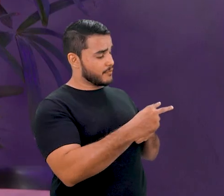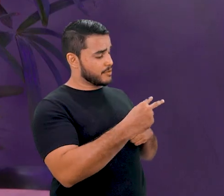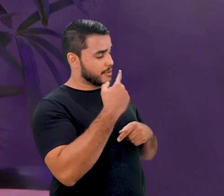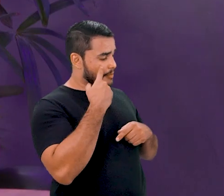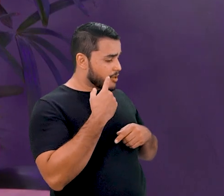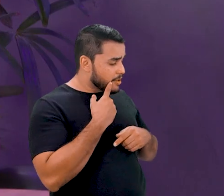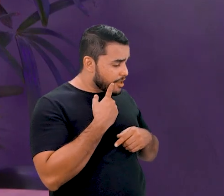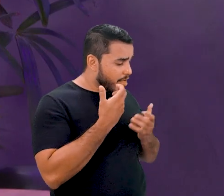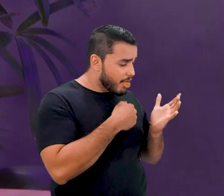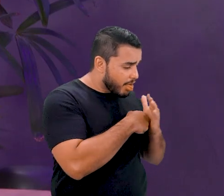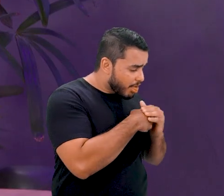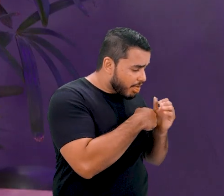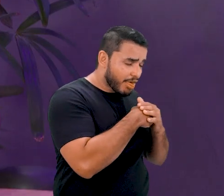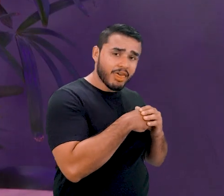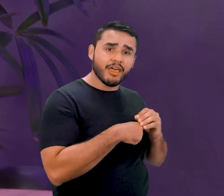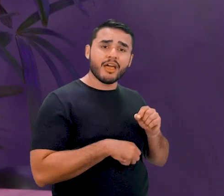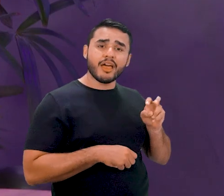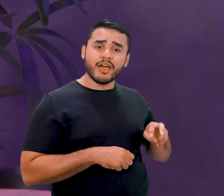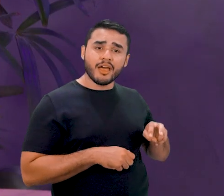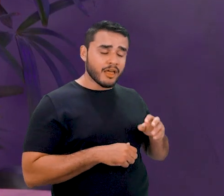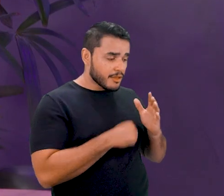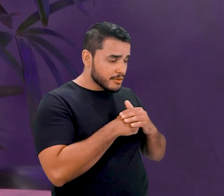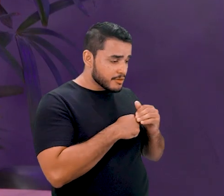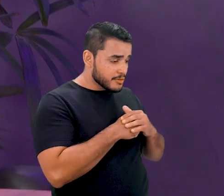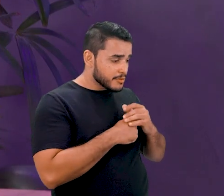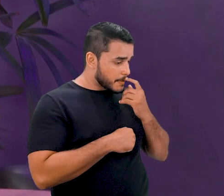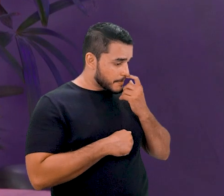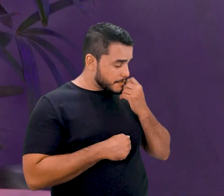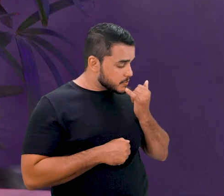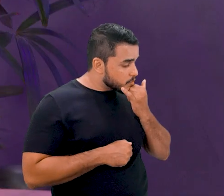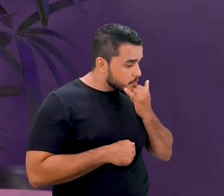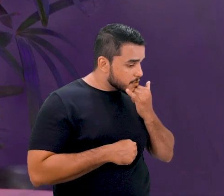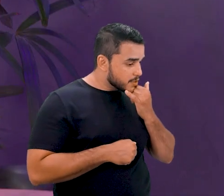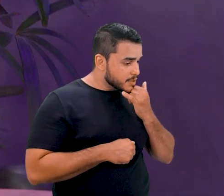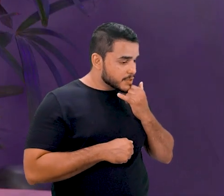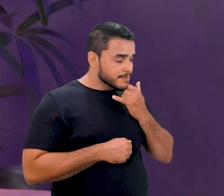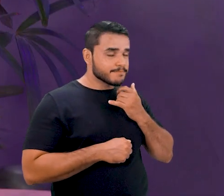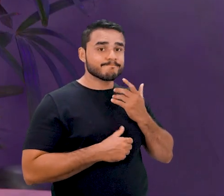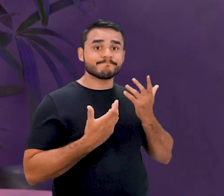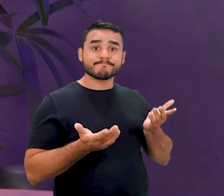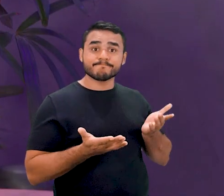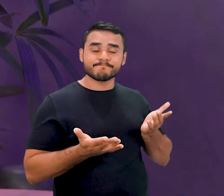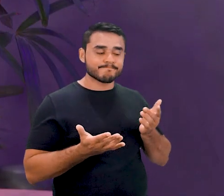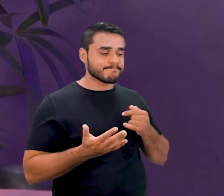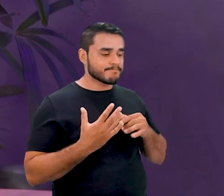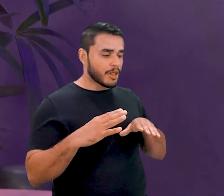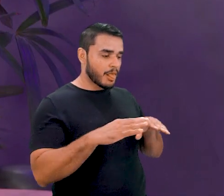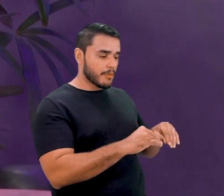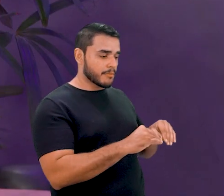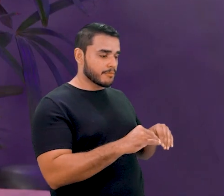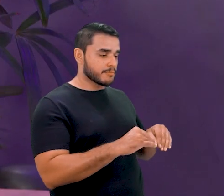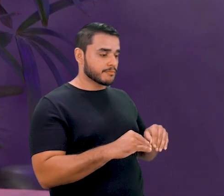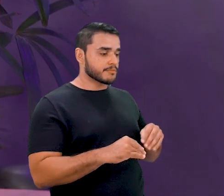pessoas se abaixam. Aí, quando elas se abaixam, que ela pega, ela olha pra placa, vixe, já peguei. Já pegou. E é muito